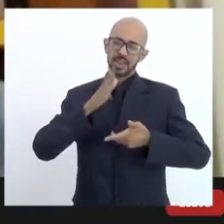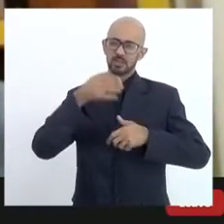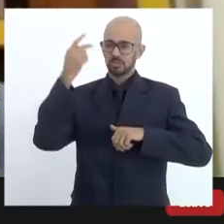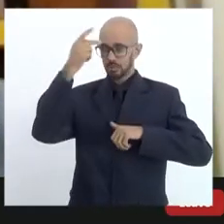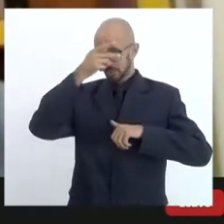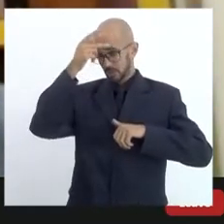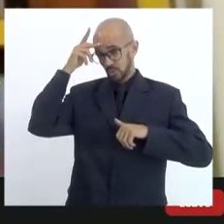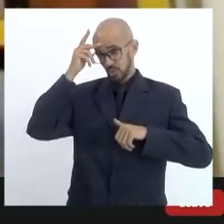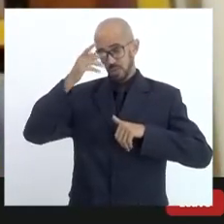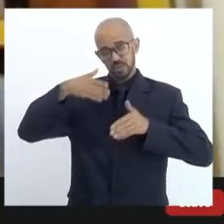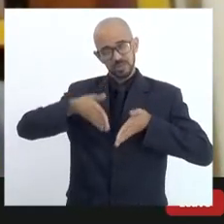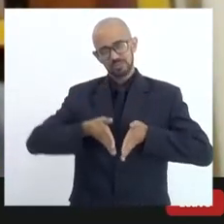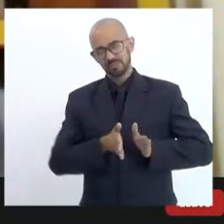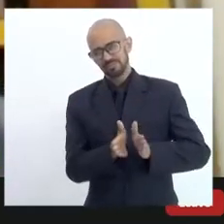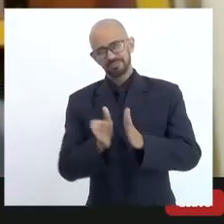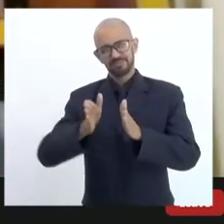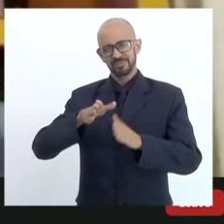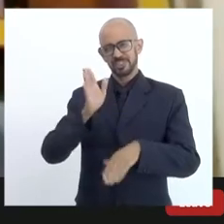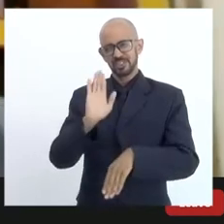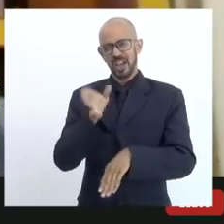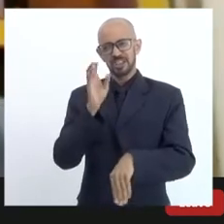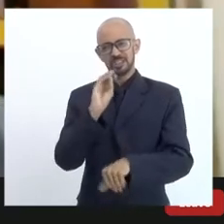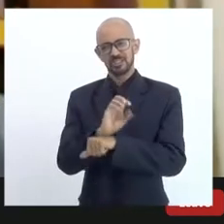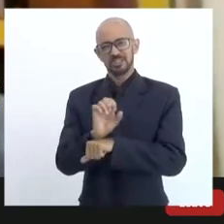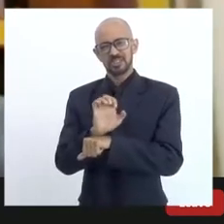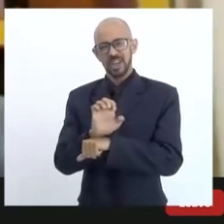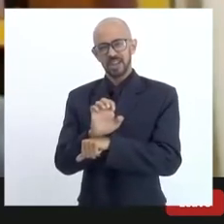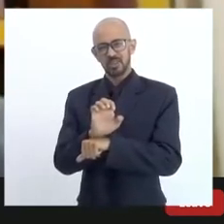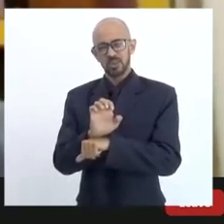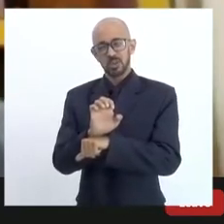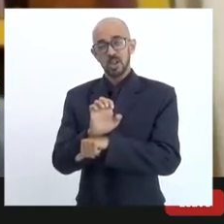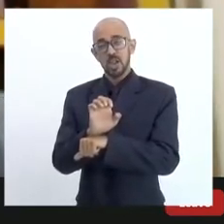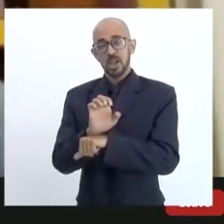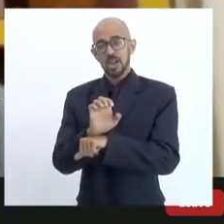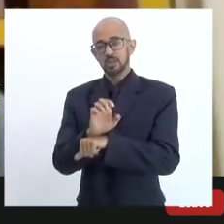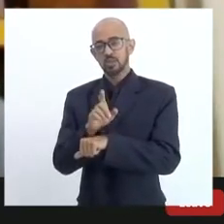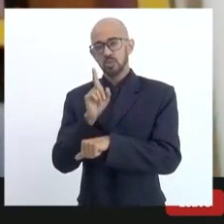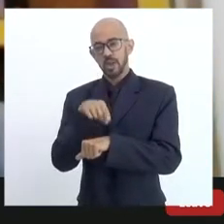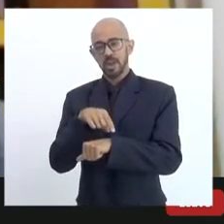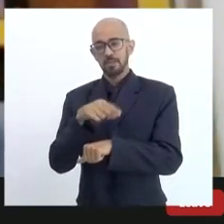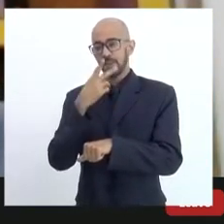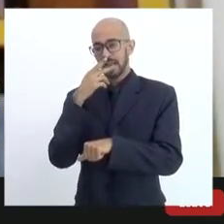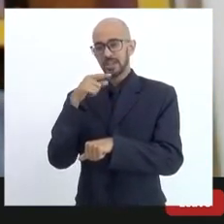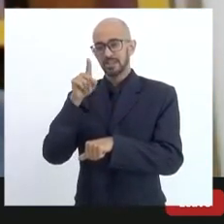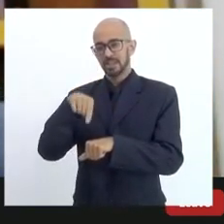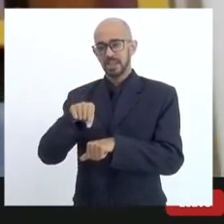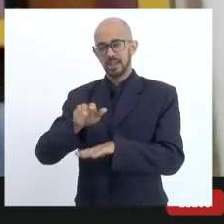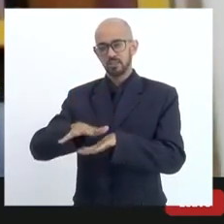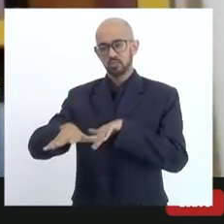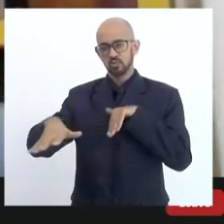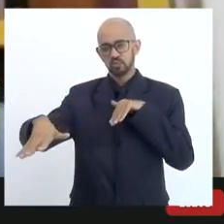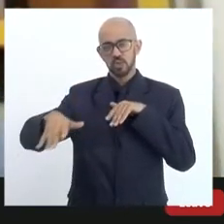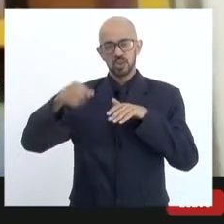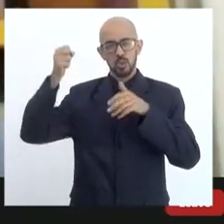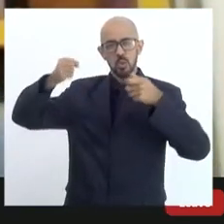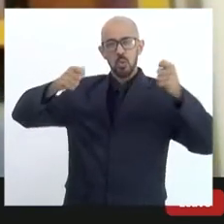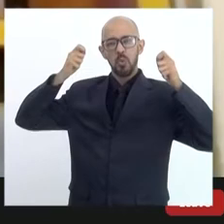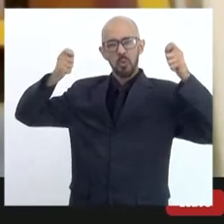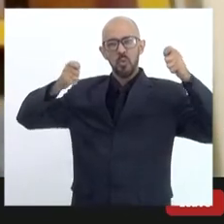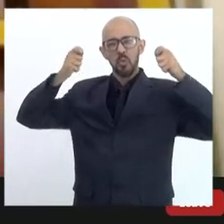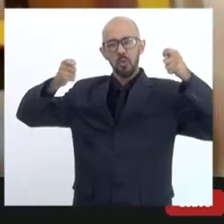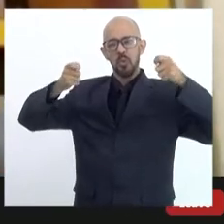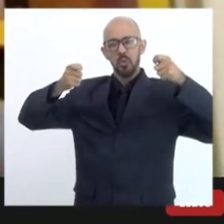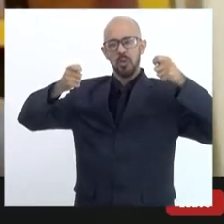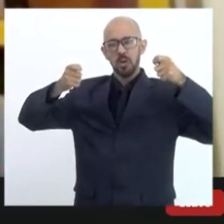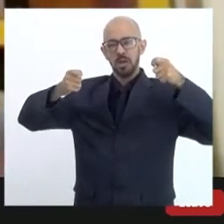Estado, fazer essa análise, né? Porque senão parece que é coisa do ativista, do, né, do radical, né?